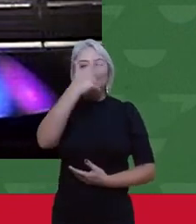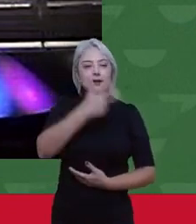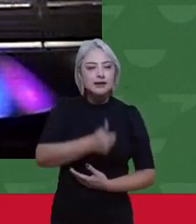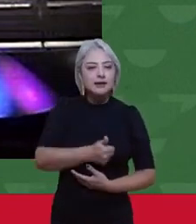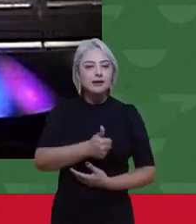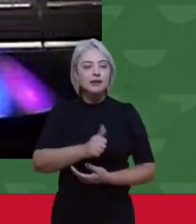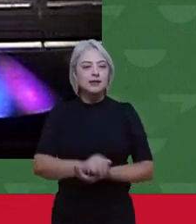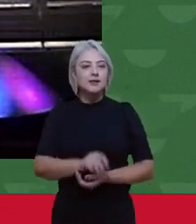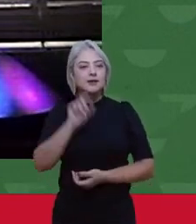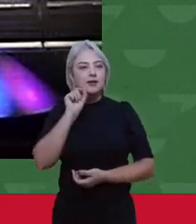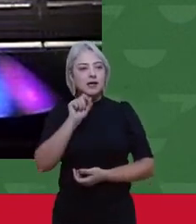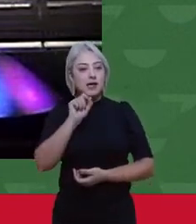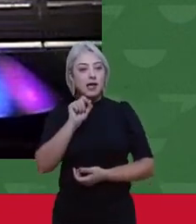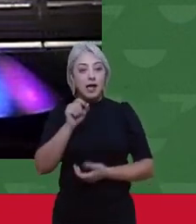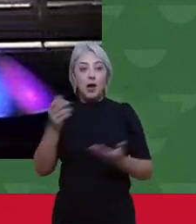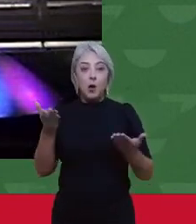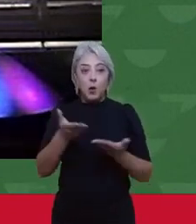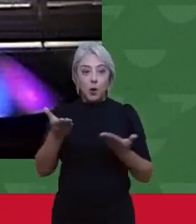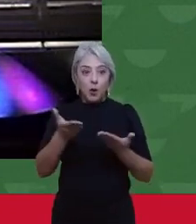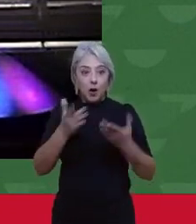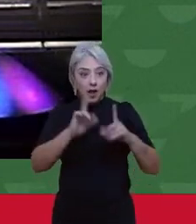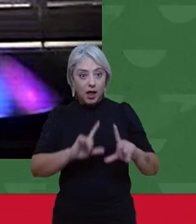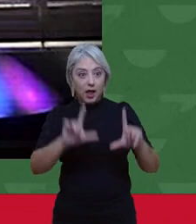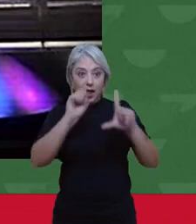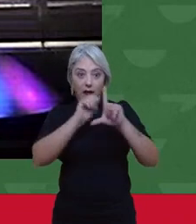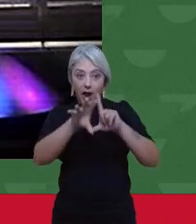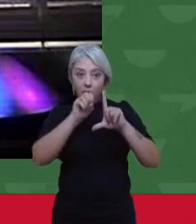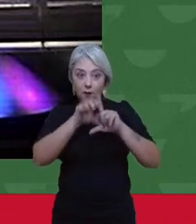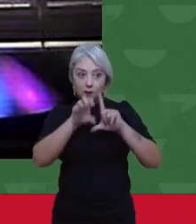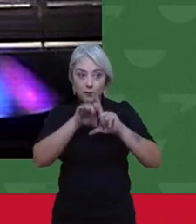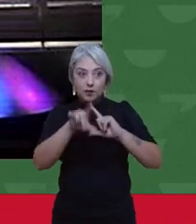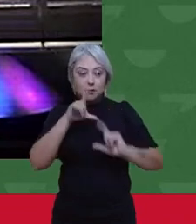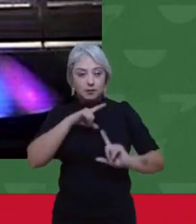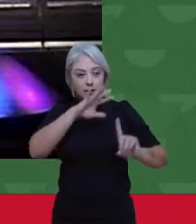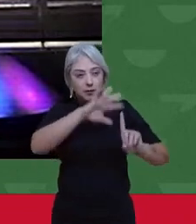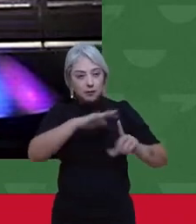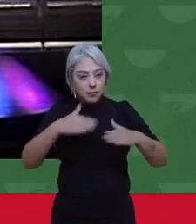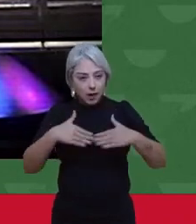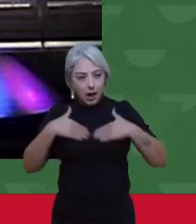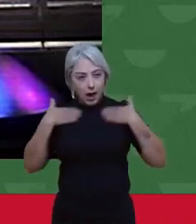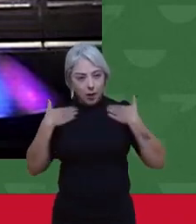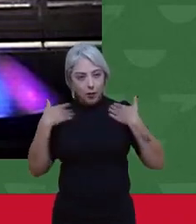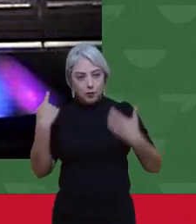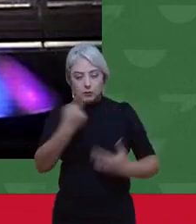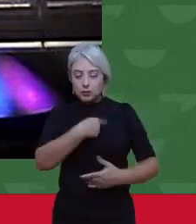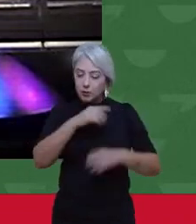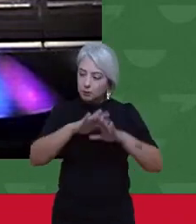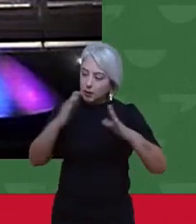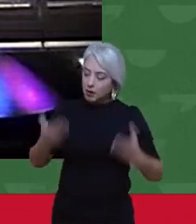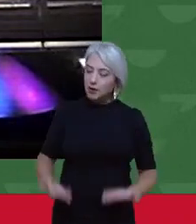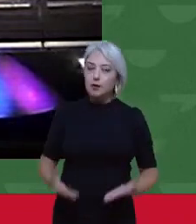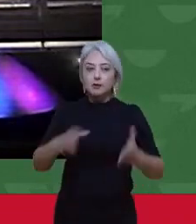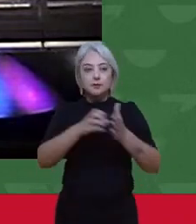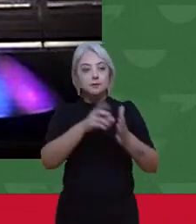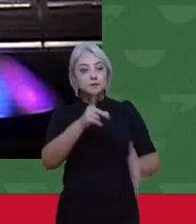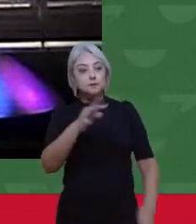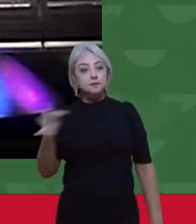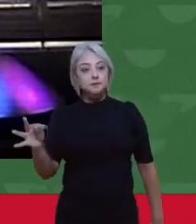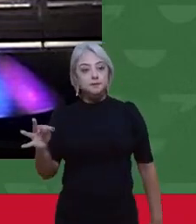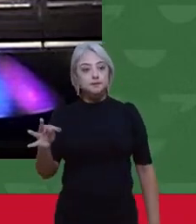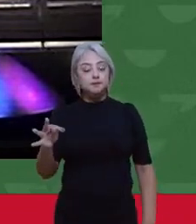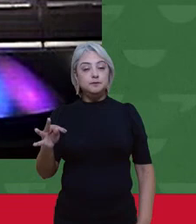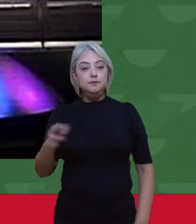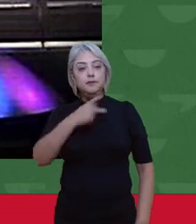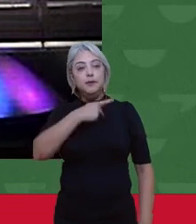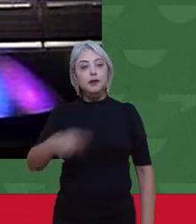linda. É nesse momento, essa imagem aqui é ao vivo, tá? Eu tenho a honra, em nome da nossa bancada do Partido dos Trabalhadores,